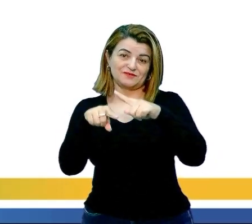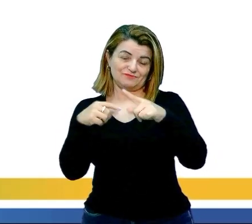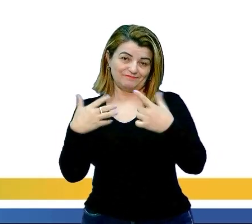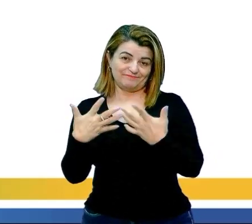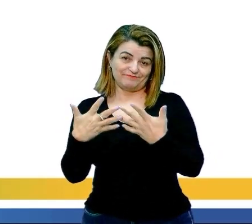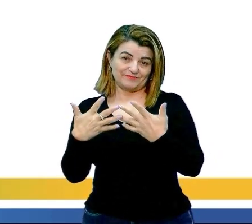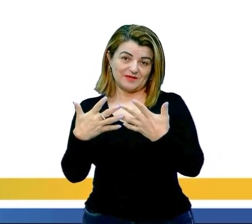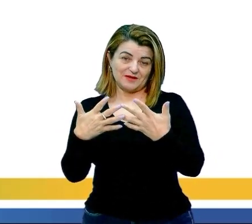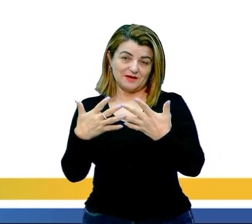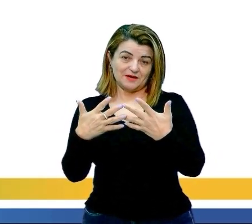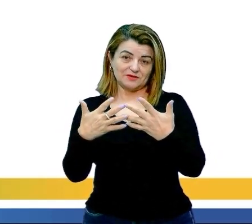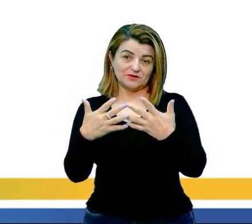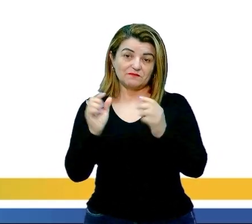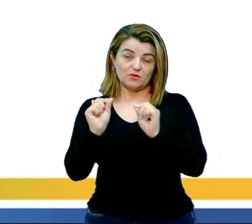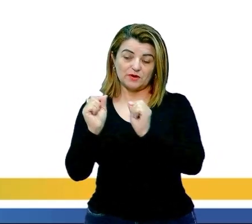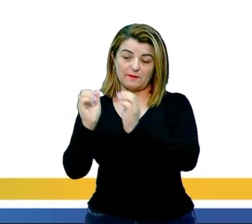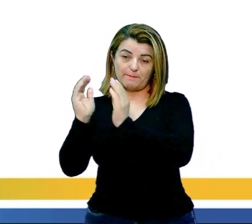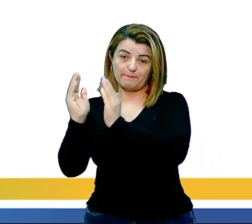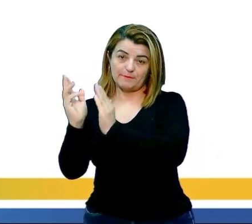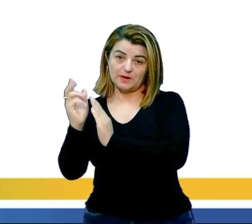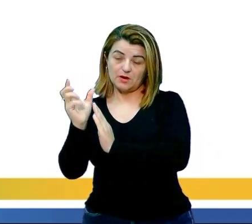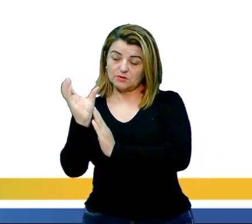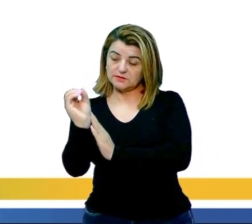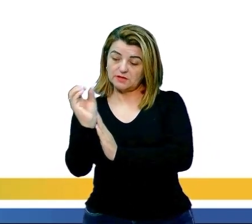vai deslocando para a esquerda.